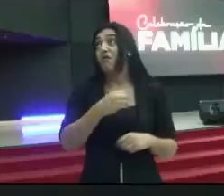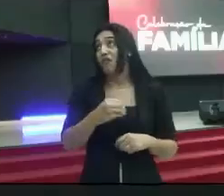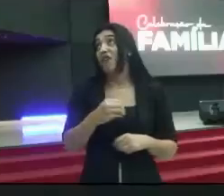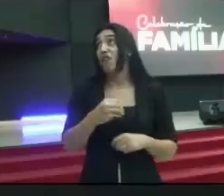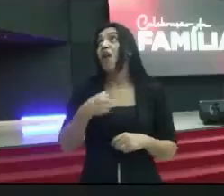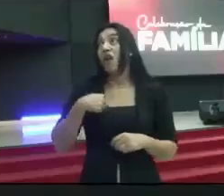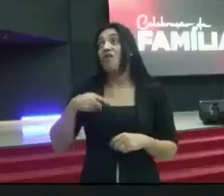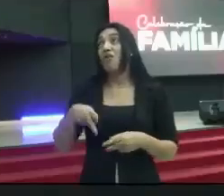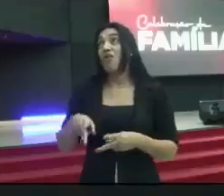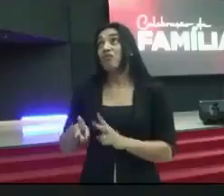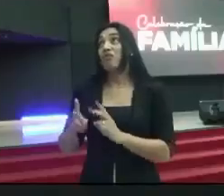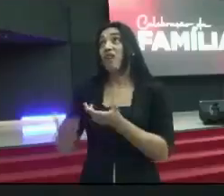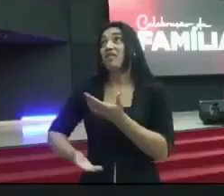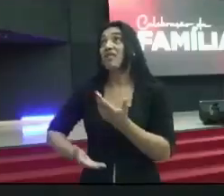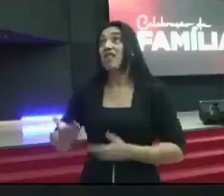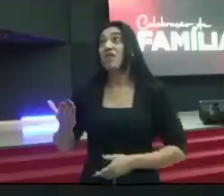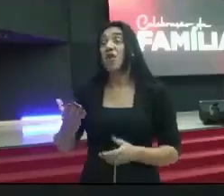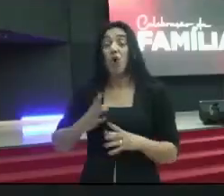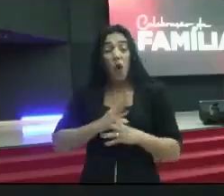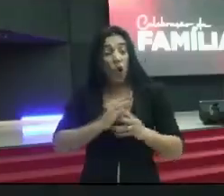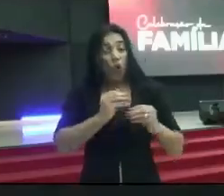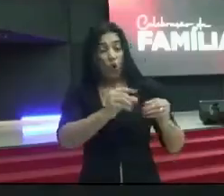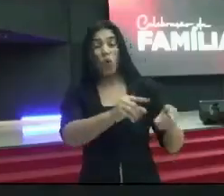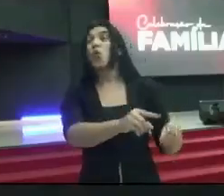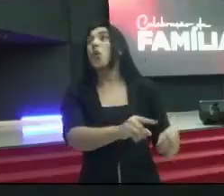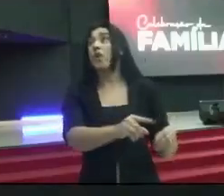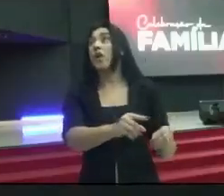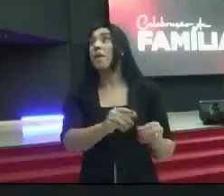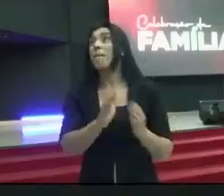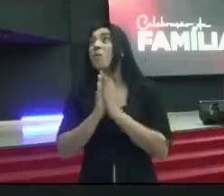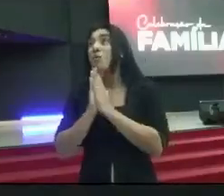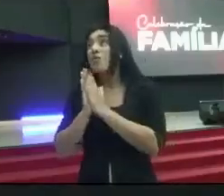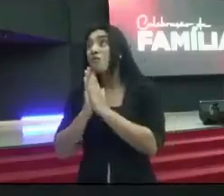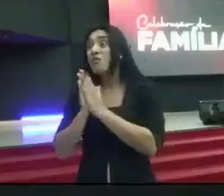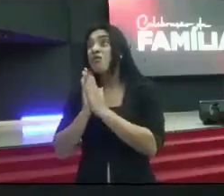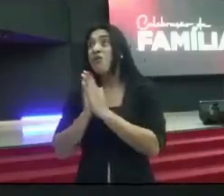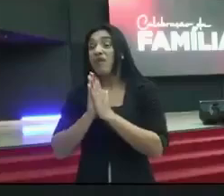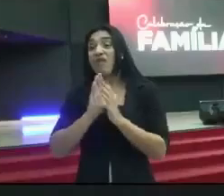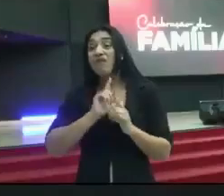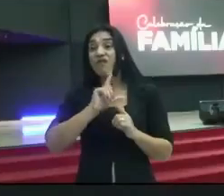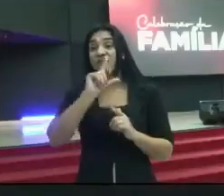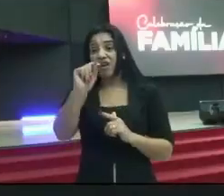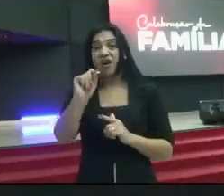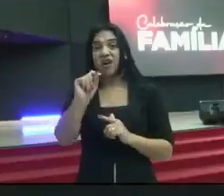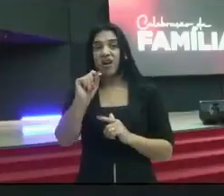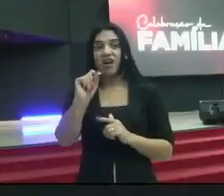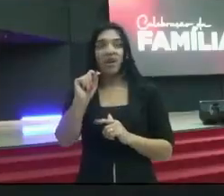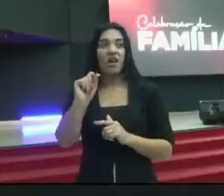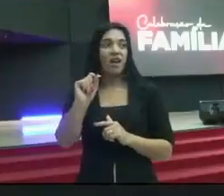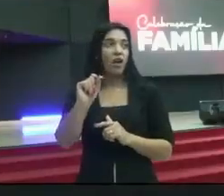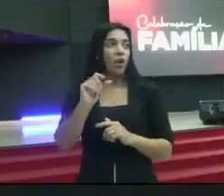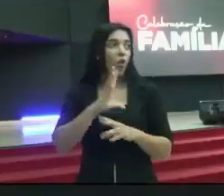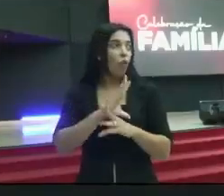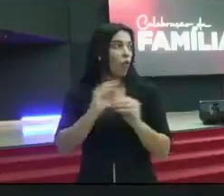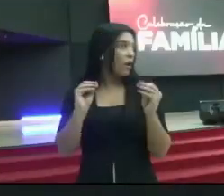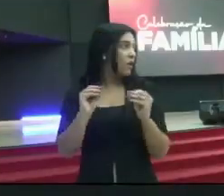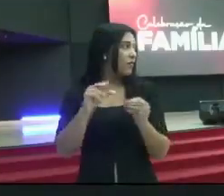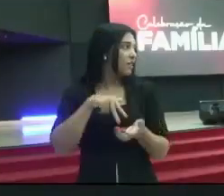ele. Permita que ele saia curado desse hospital. Fique de pé, Rui Marcos.